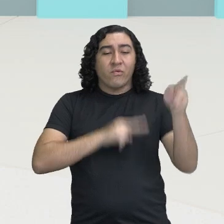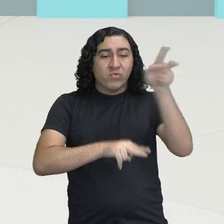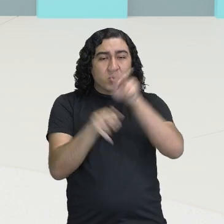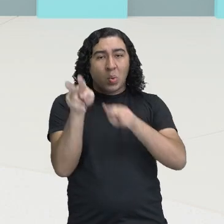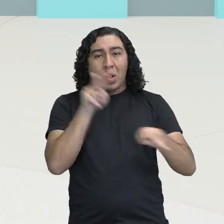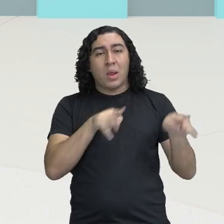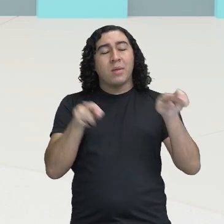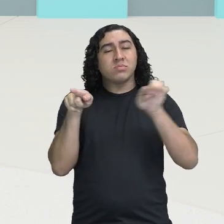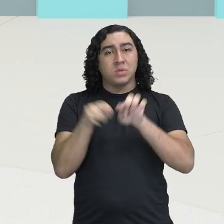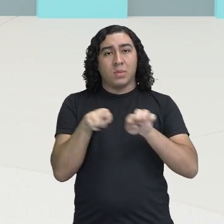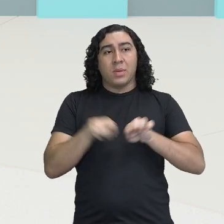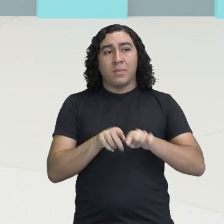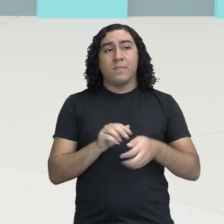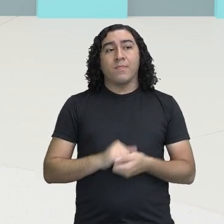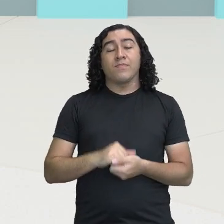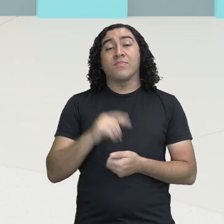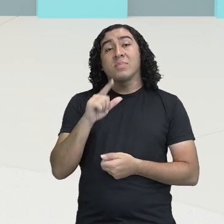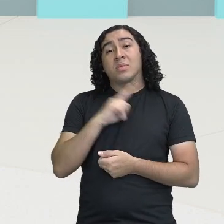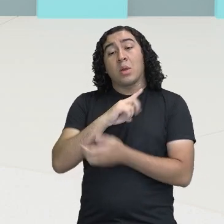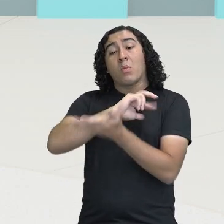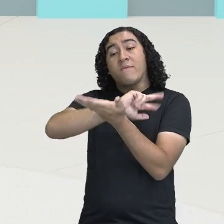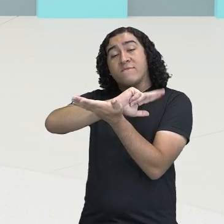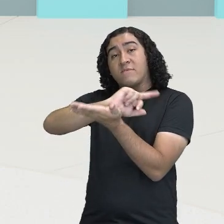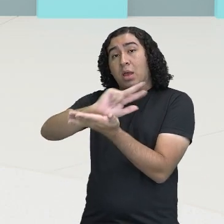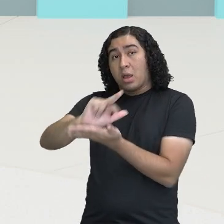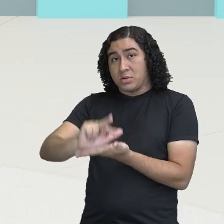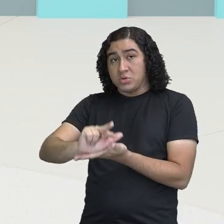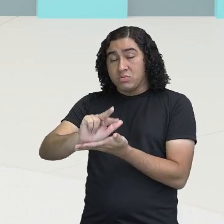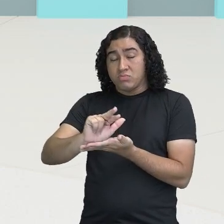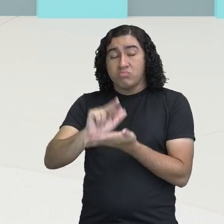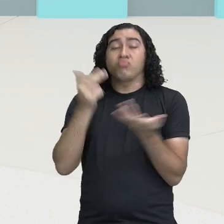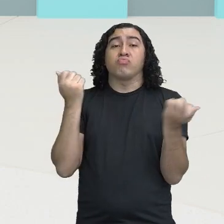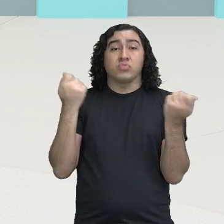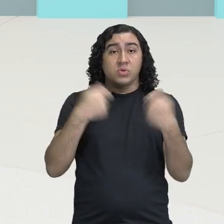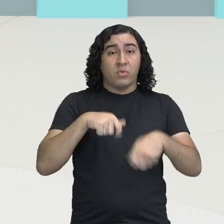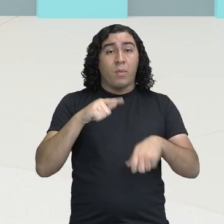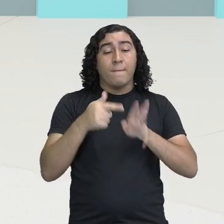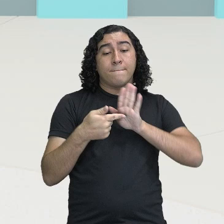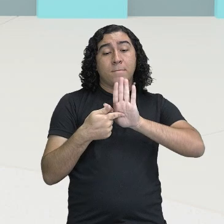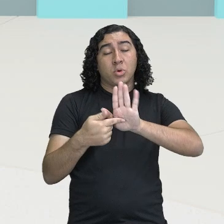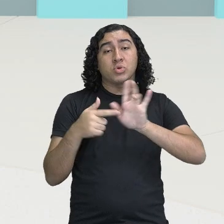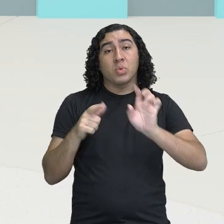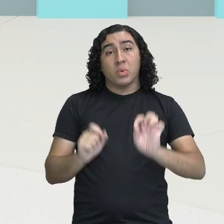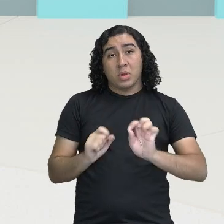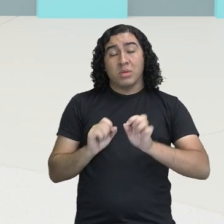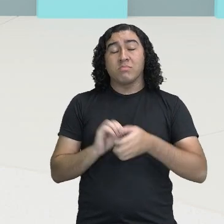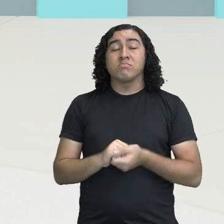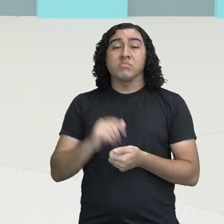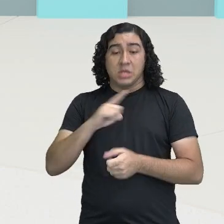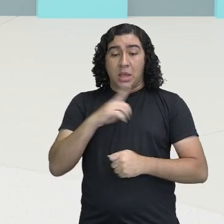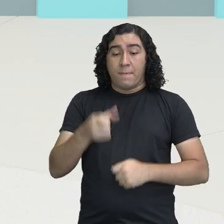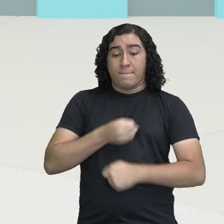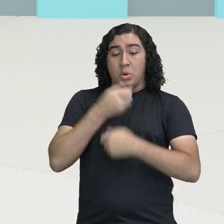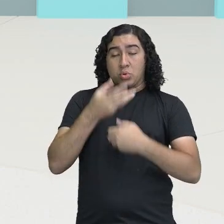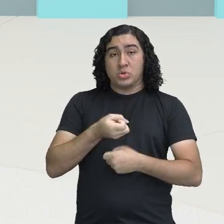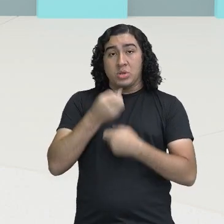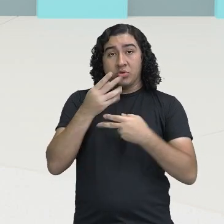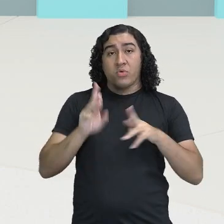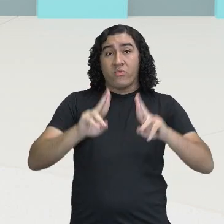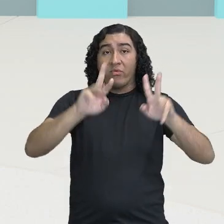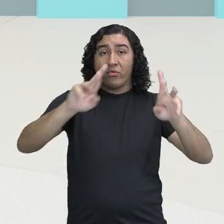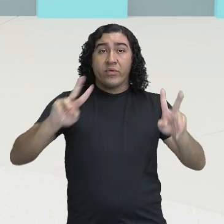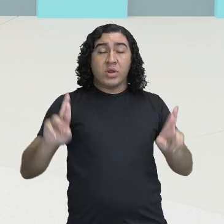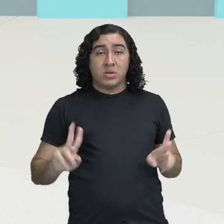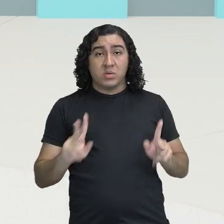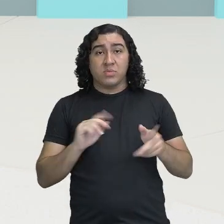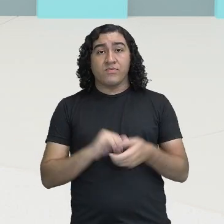visual, então existe uma gama que vai trazer várias produções. E quando